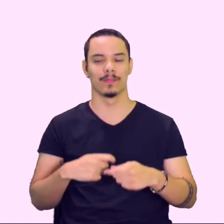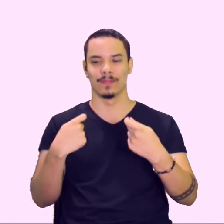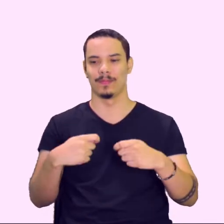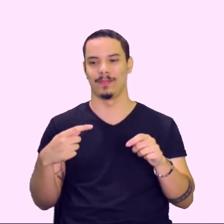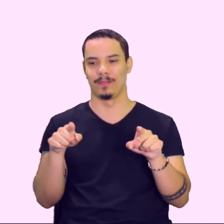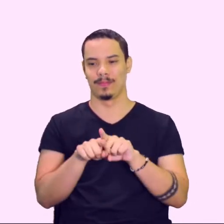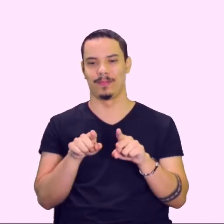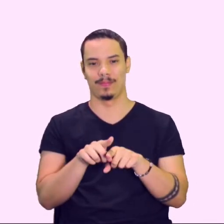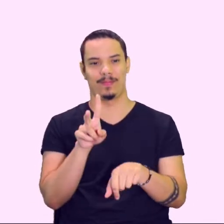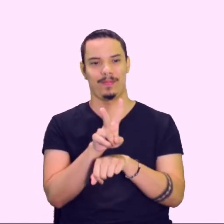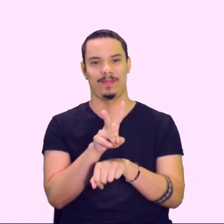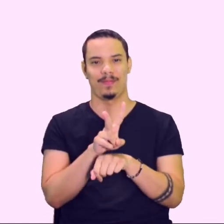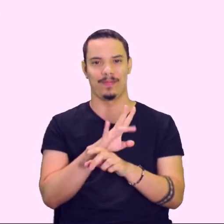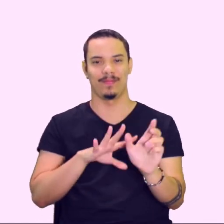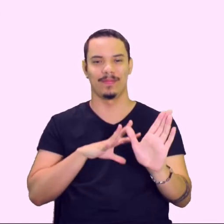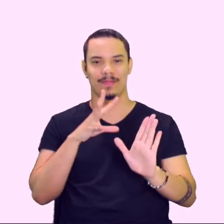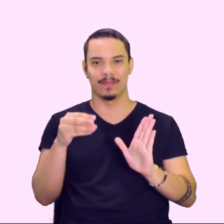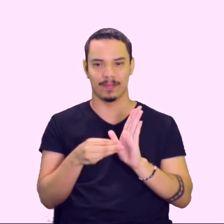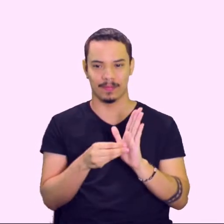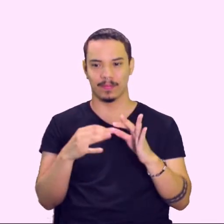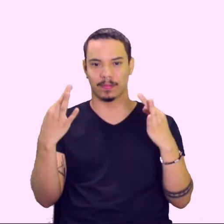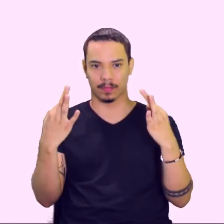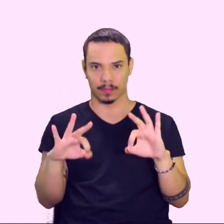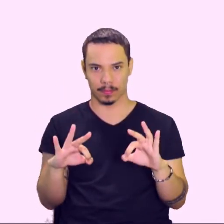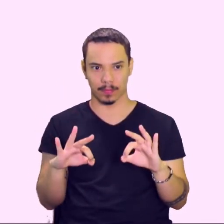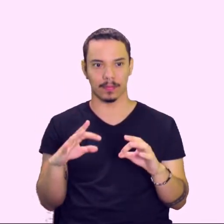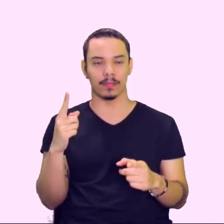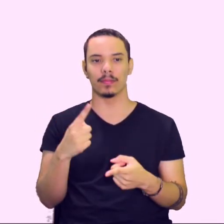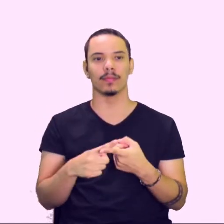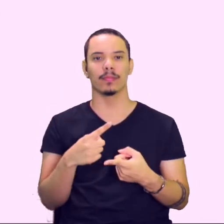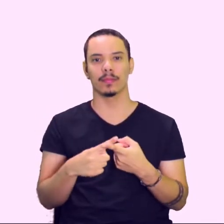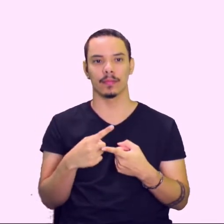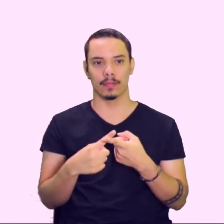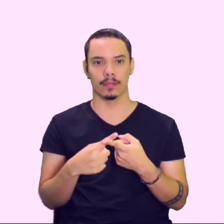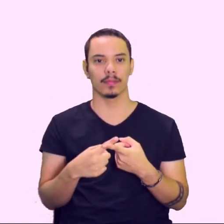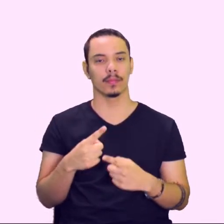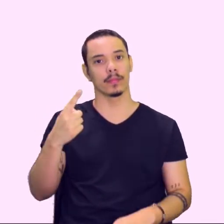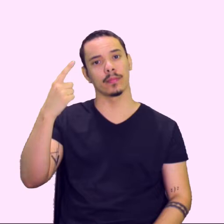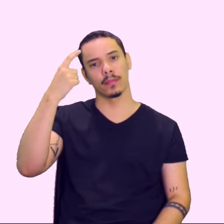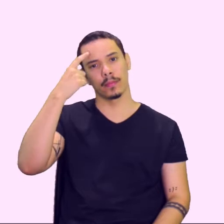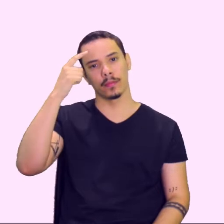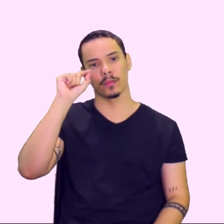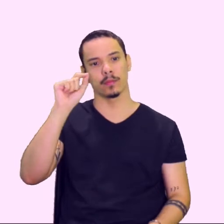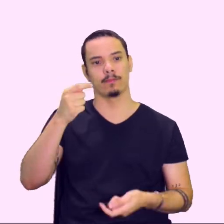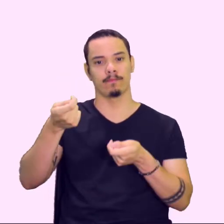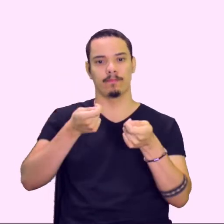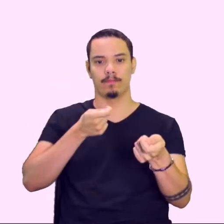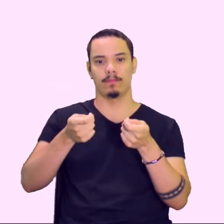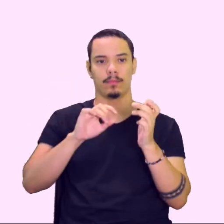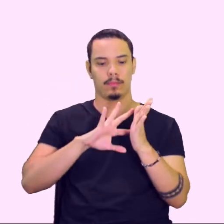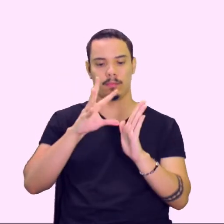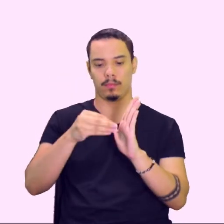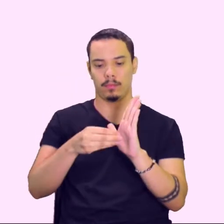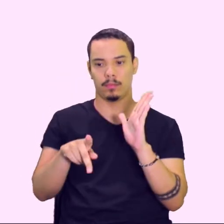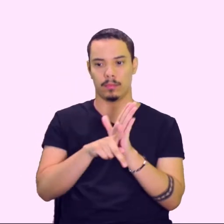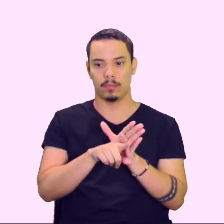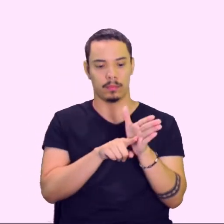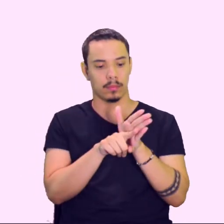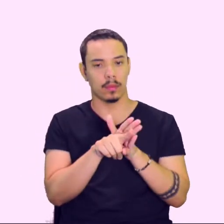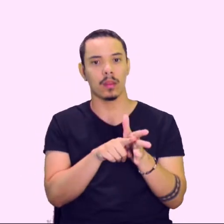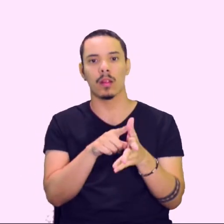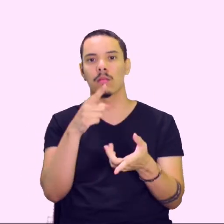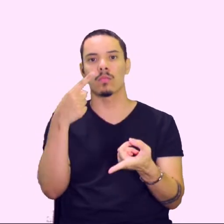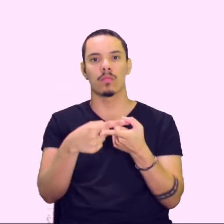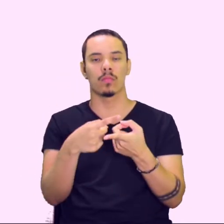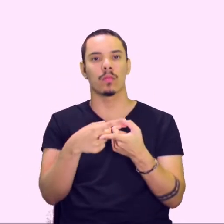Amazônia, Rogério. Com certeza, né, professor Jorge? Por que, professor Jorge? Precisa desse controle, desse cuidado da Amazônia? É porque, olha